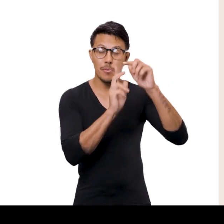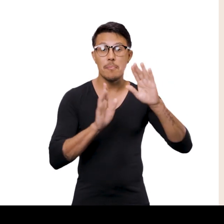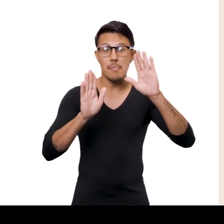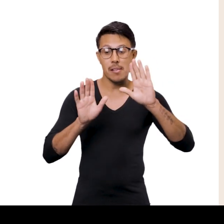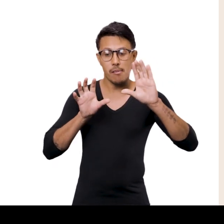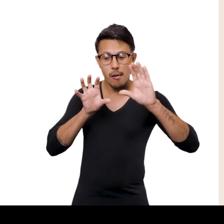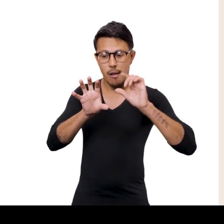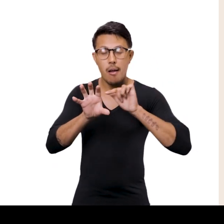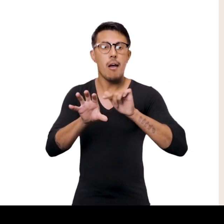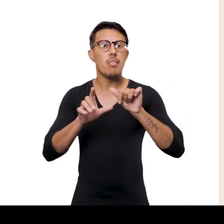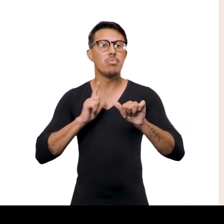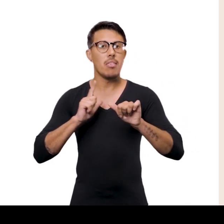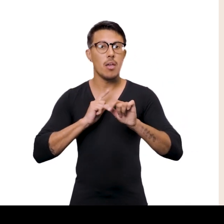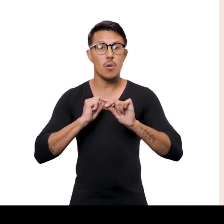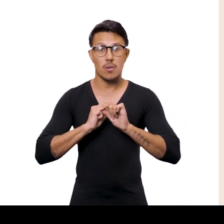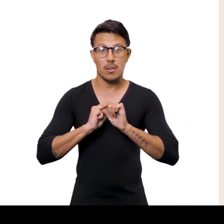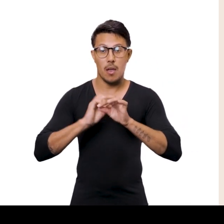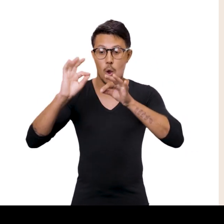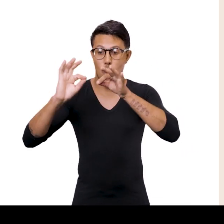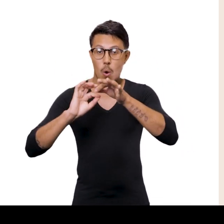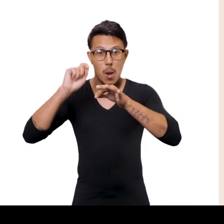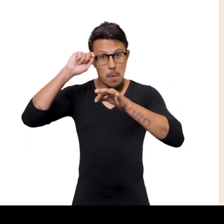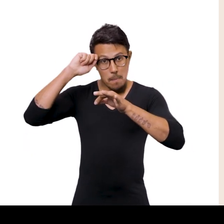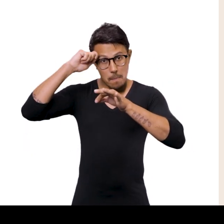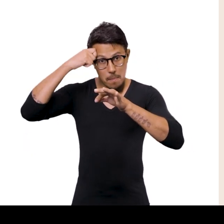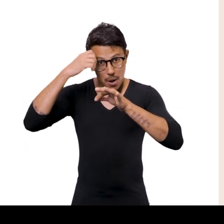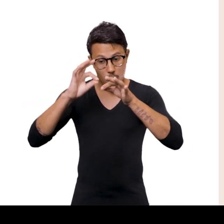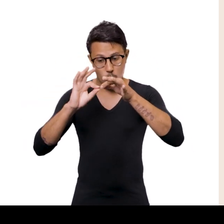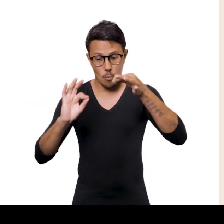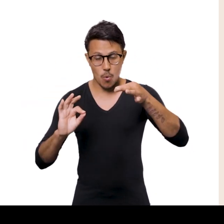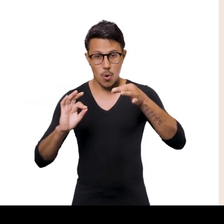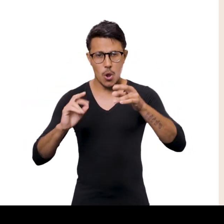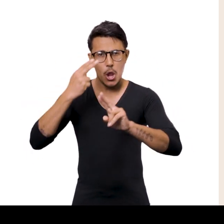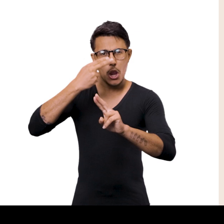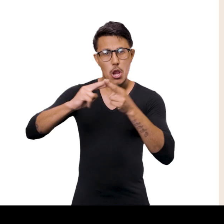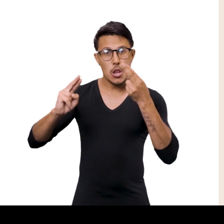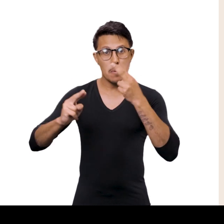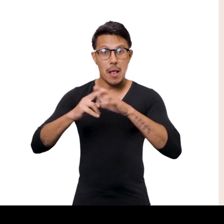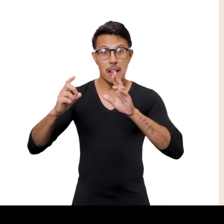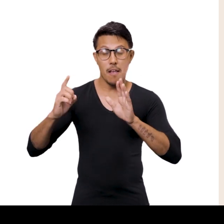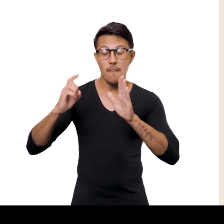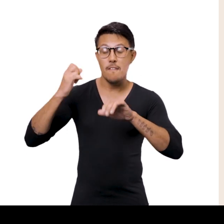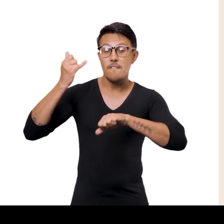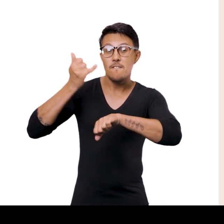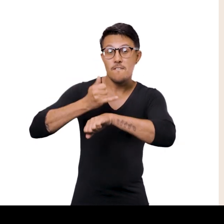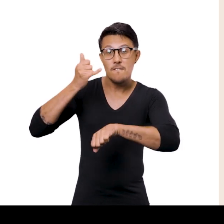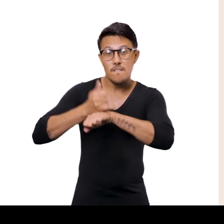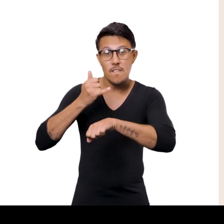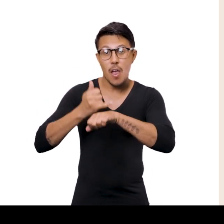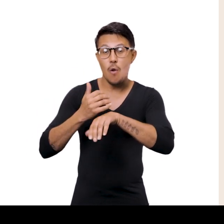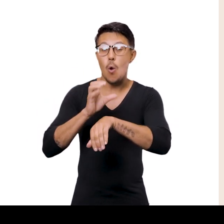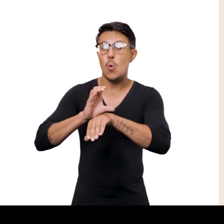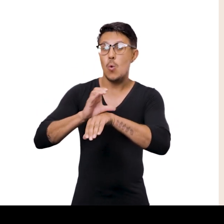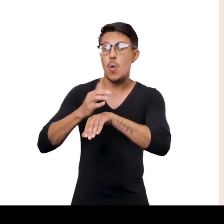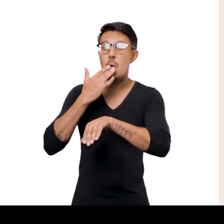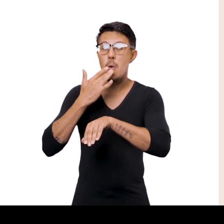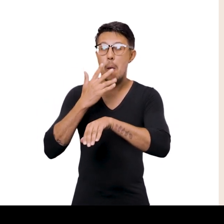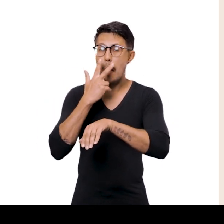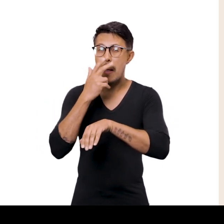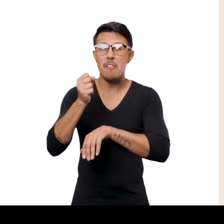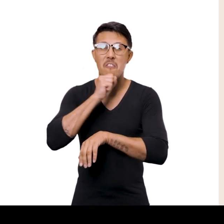no centro do veludo estão presas por uma linha preta duas pequenas espadas de metal acinzentado, com